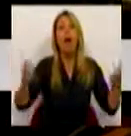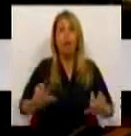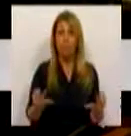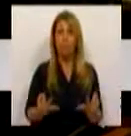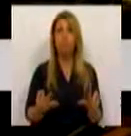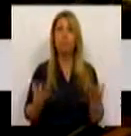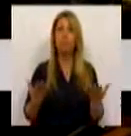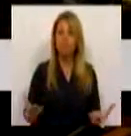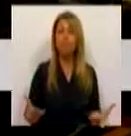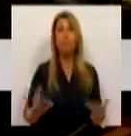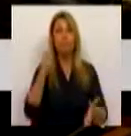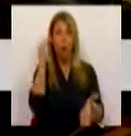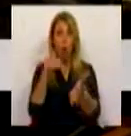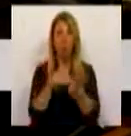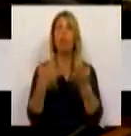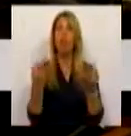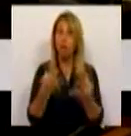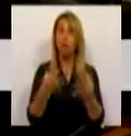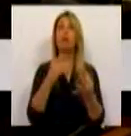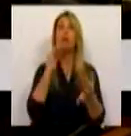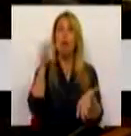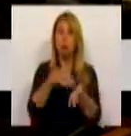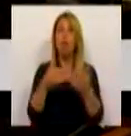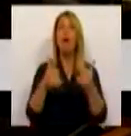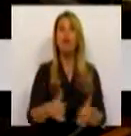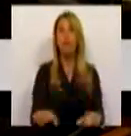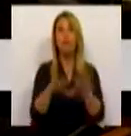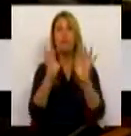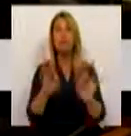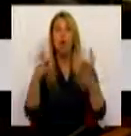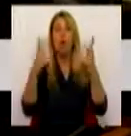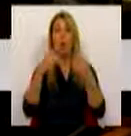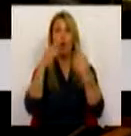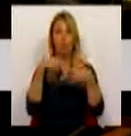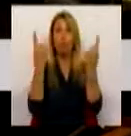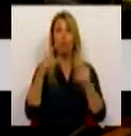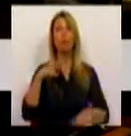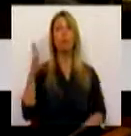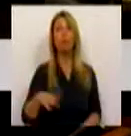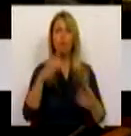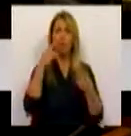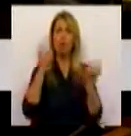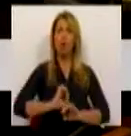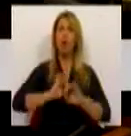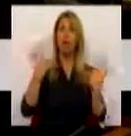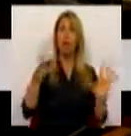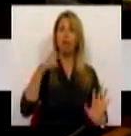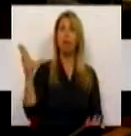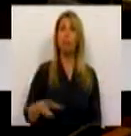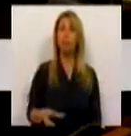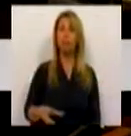resultados, a par da credibilização das contas públicas portuguesas, que permitem dar os sinais claros de que